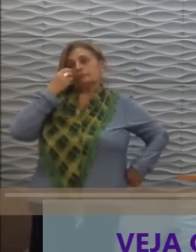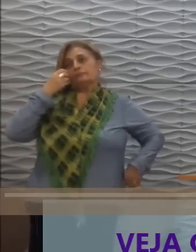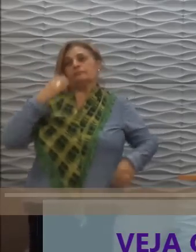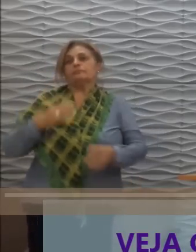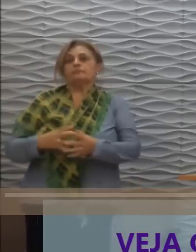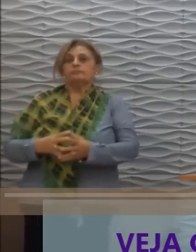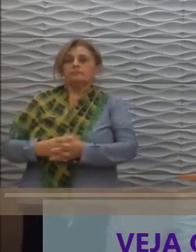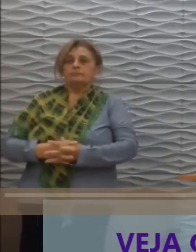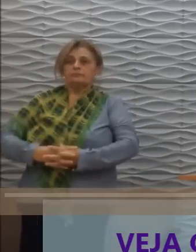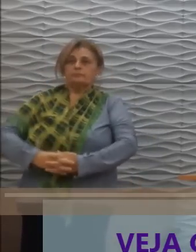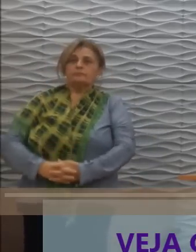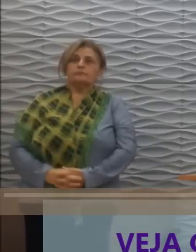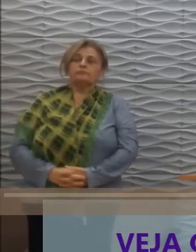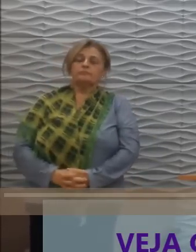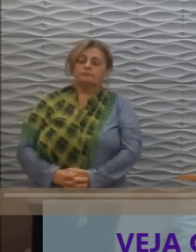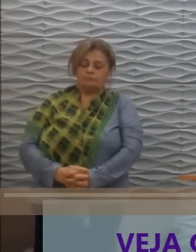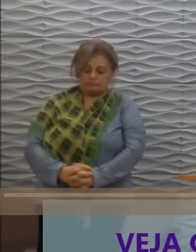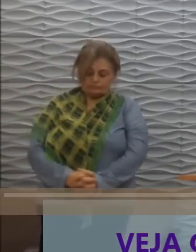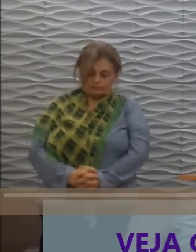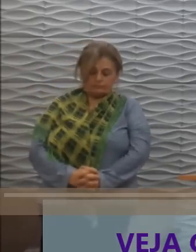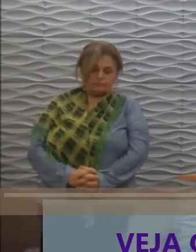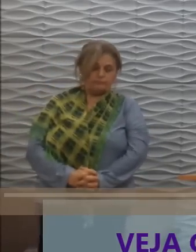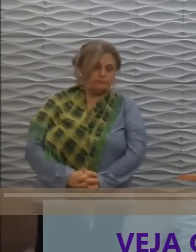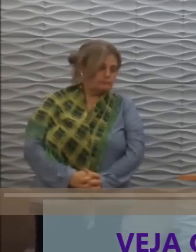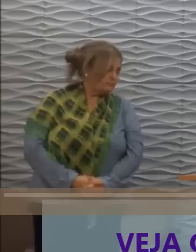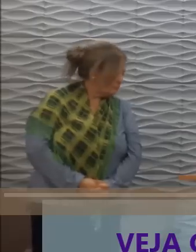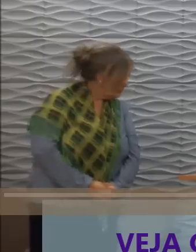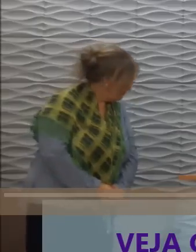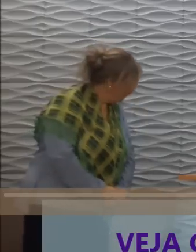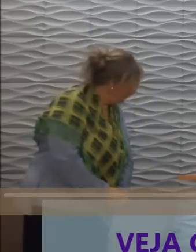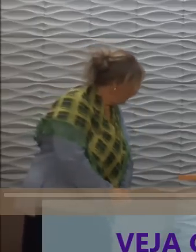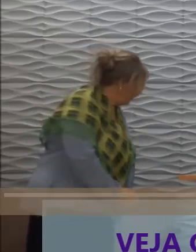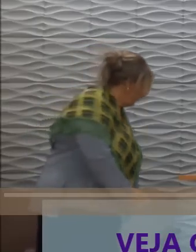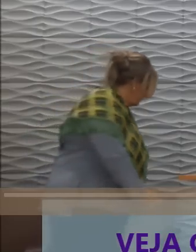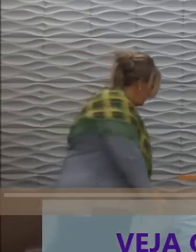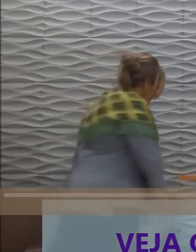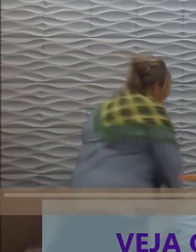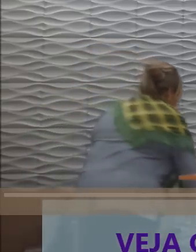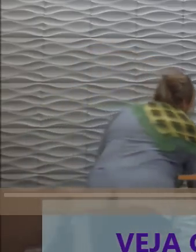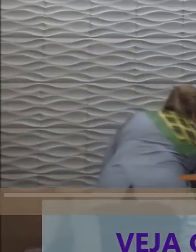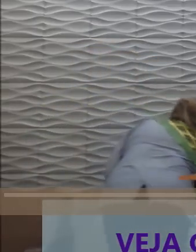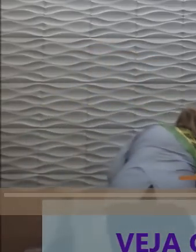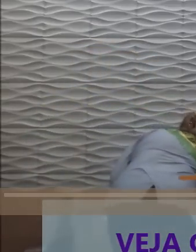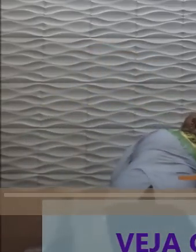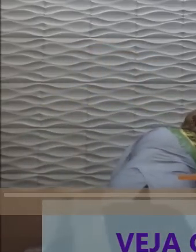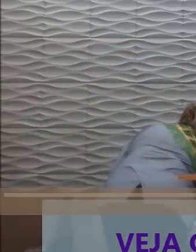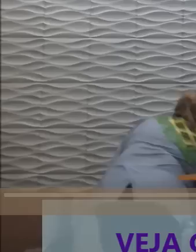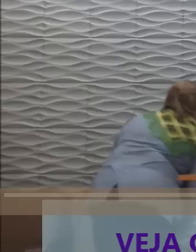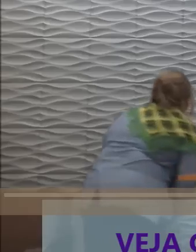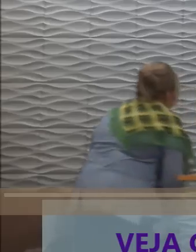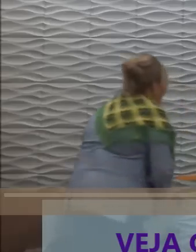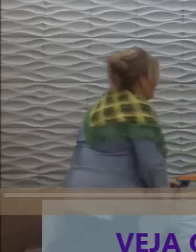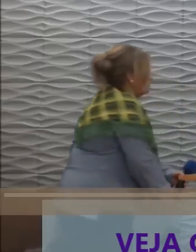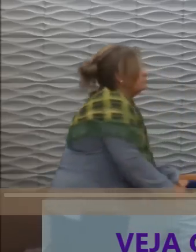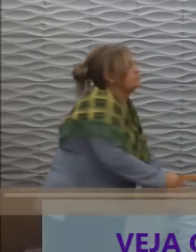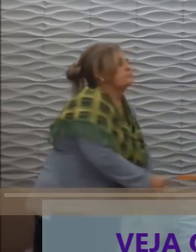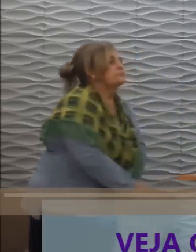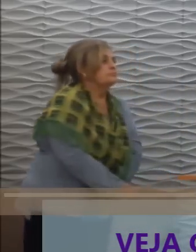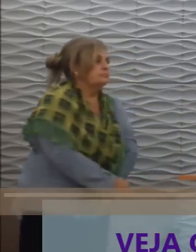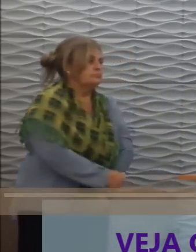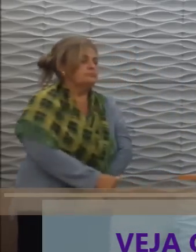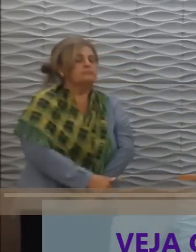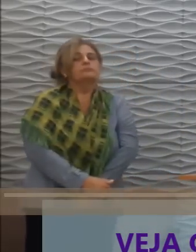dá, já está avançado. Mas eu quero deixar uma coisa aqui. A família é o bem mais precioso que nós temos na